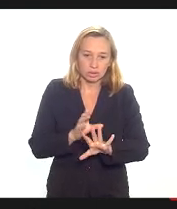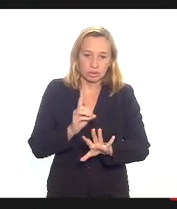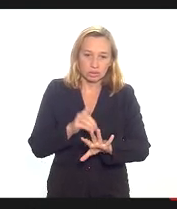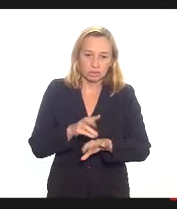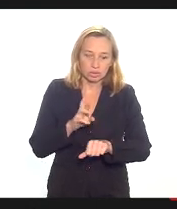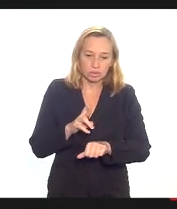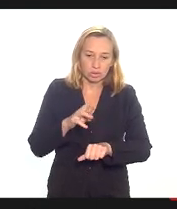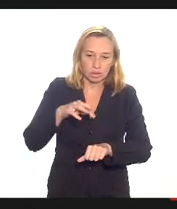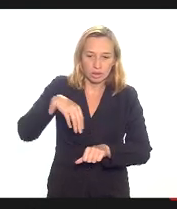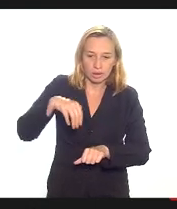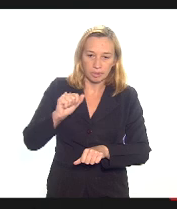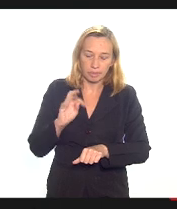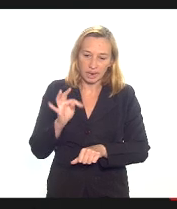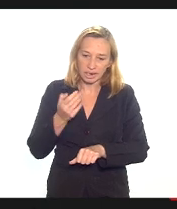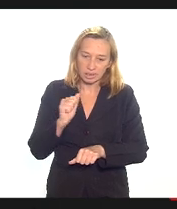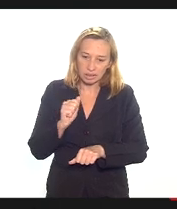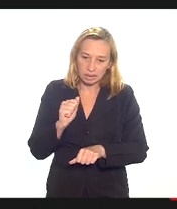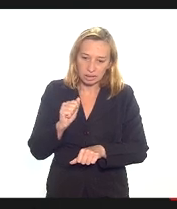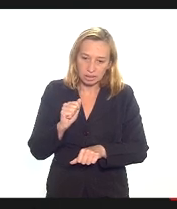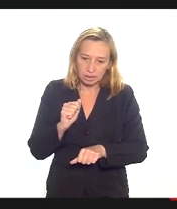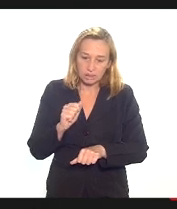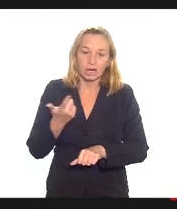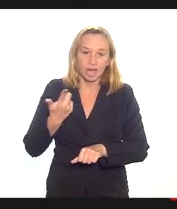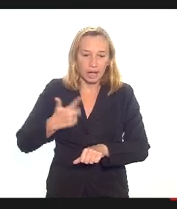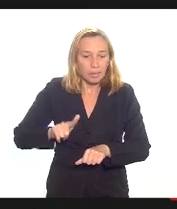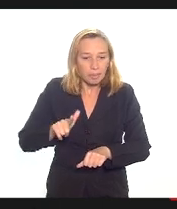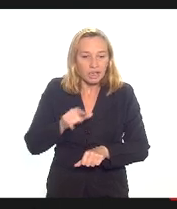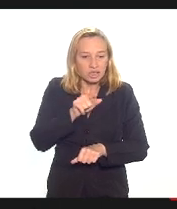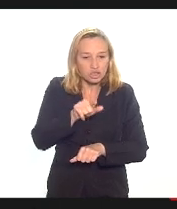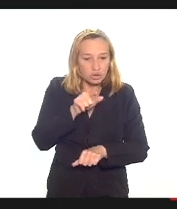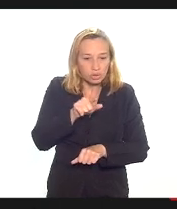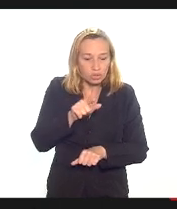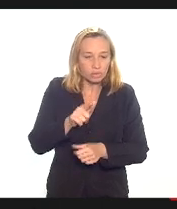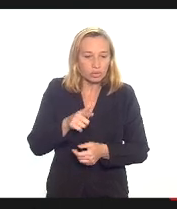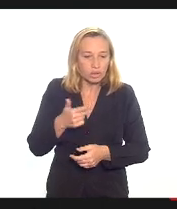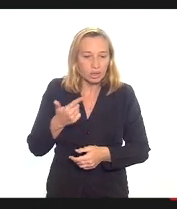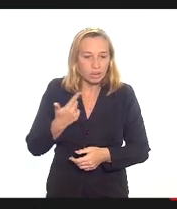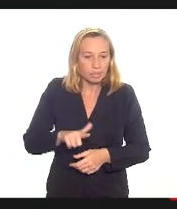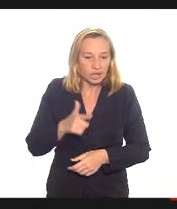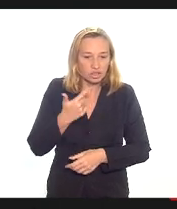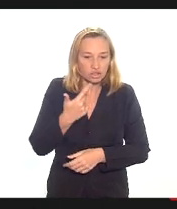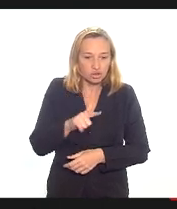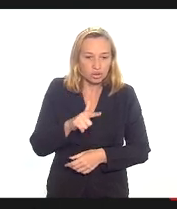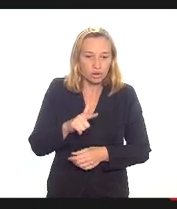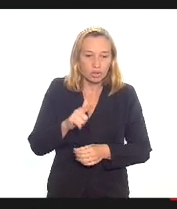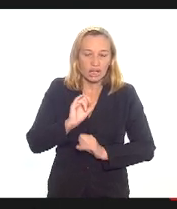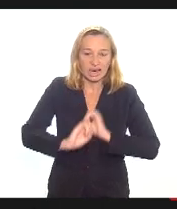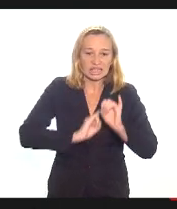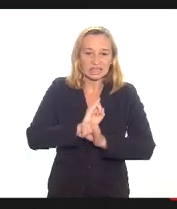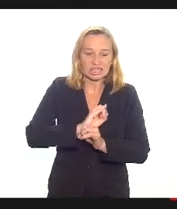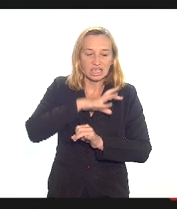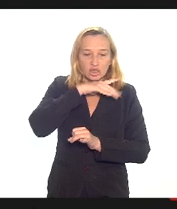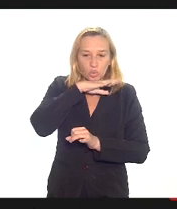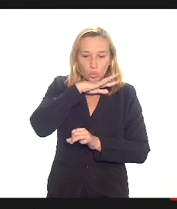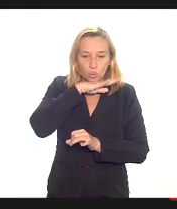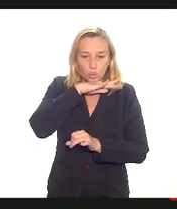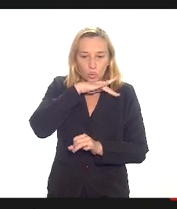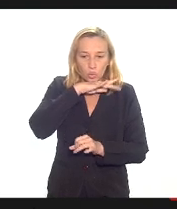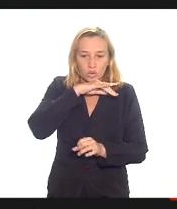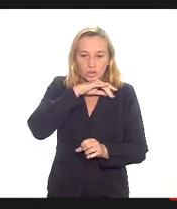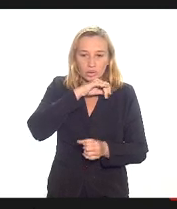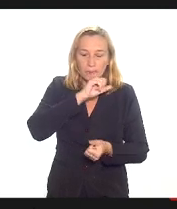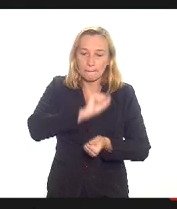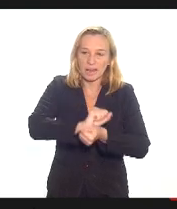tem... Oi, então, oi. Repete esse teu raciocínio. Oi. Porque teu sistema variou e tua